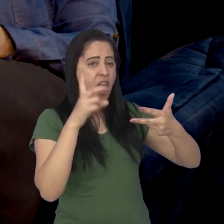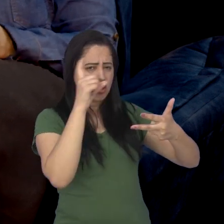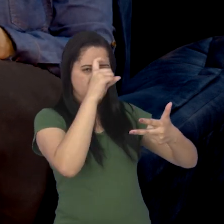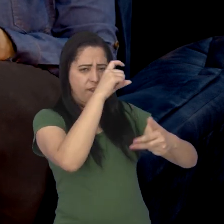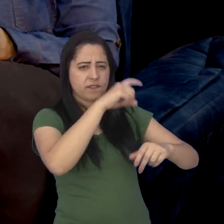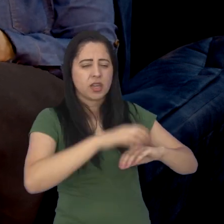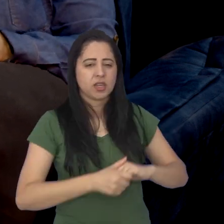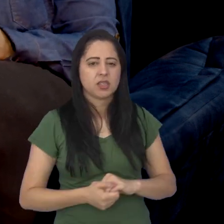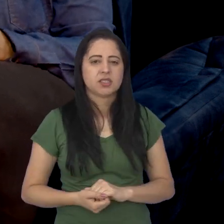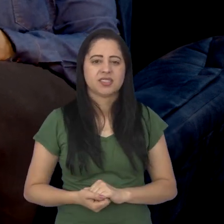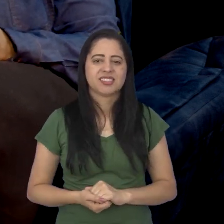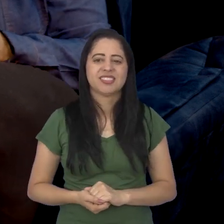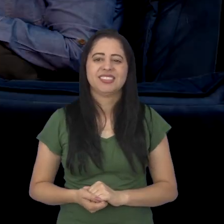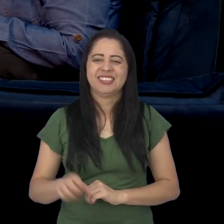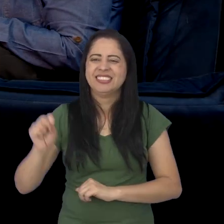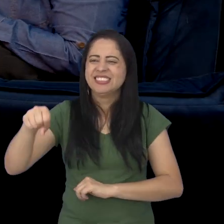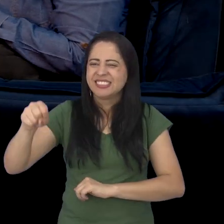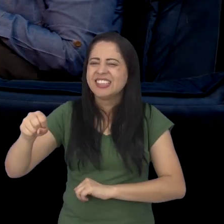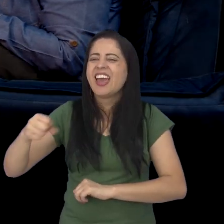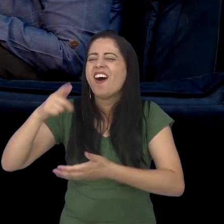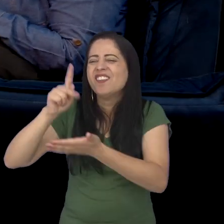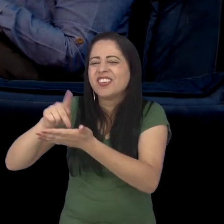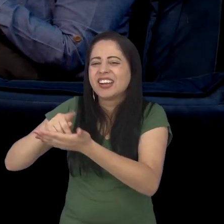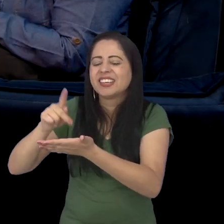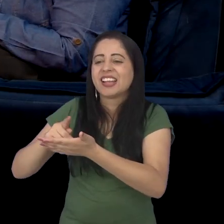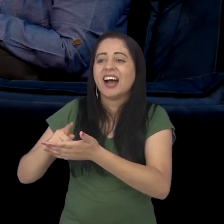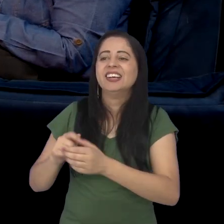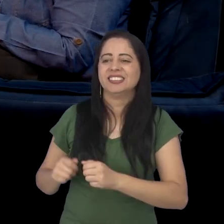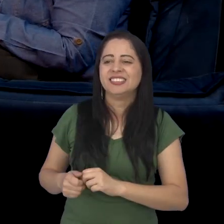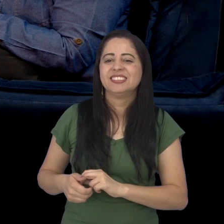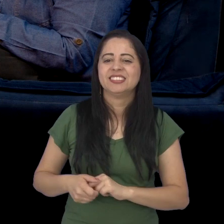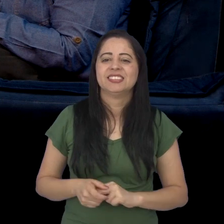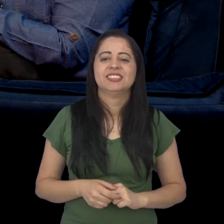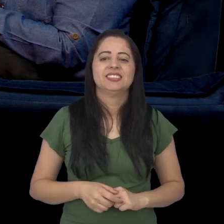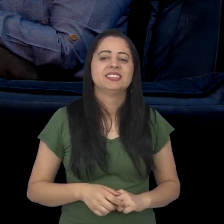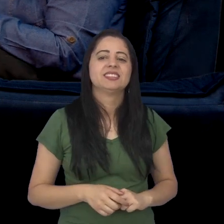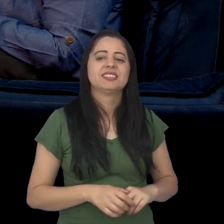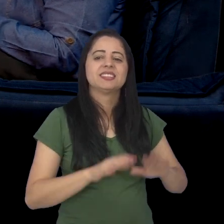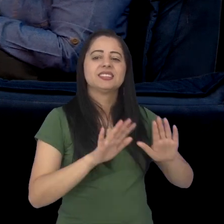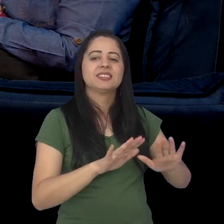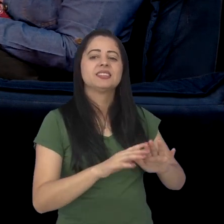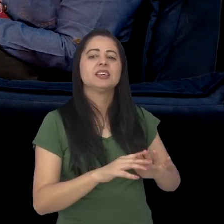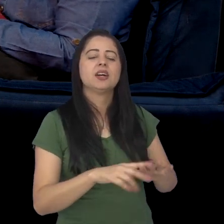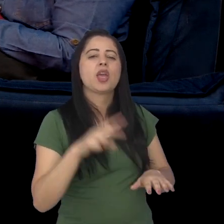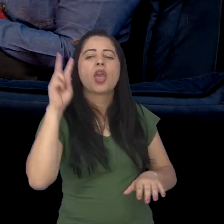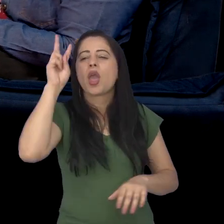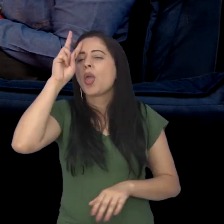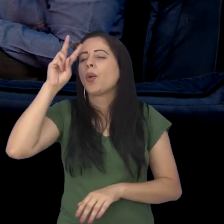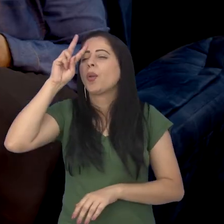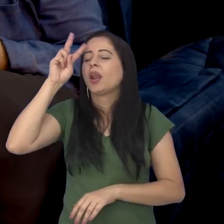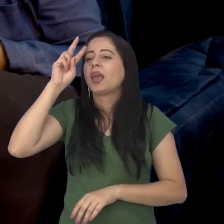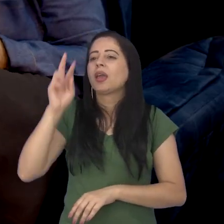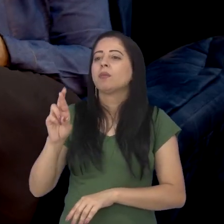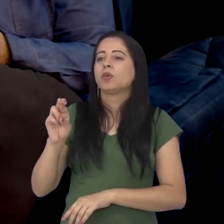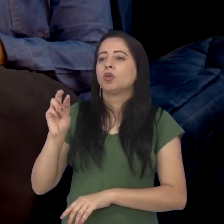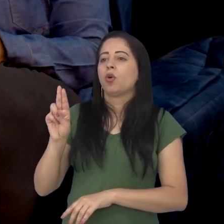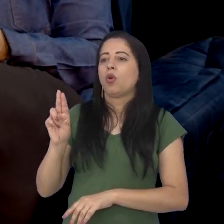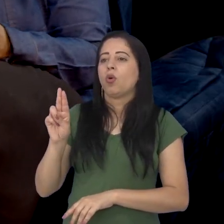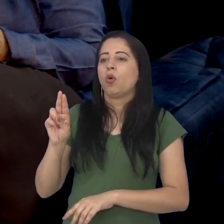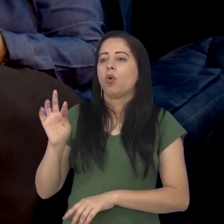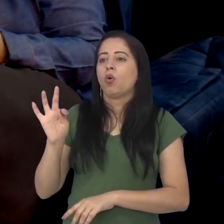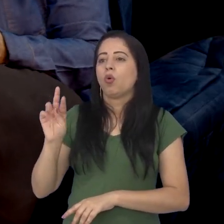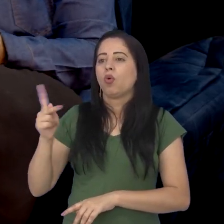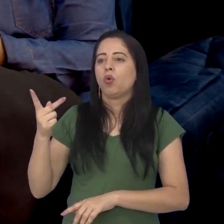ainda mais as provas do Enem, 130 caracteres, né? Ou 330, eu não lembro o número agora. 140, no Twitter. É